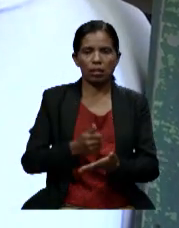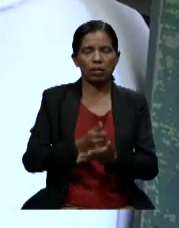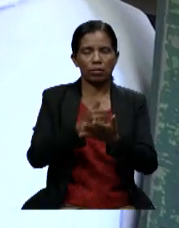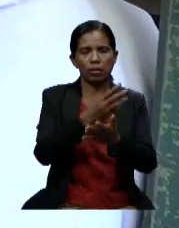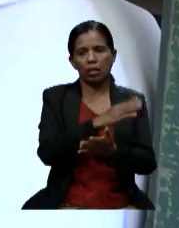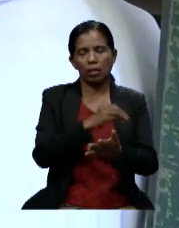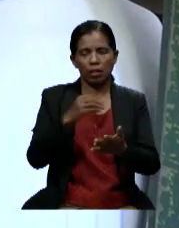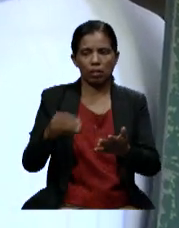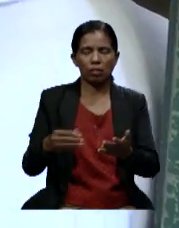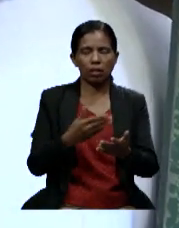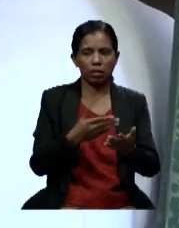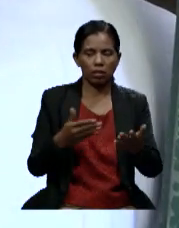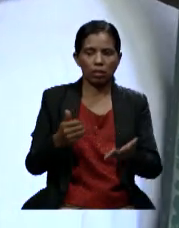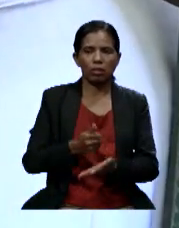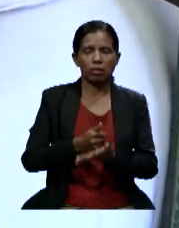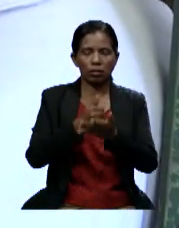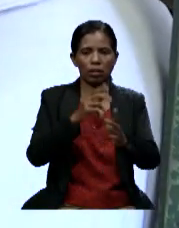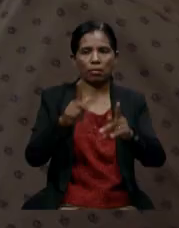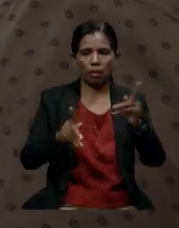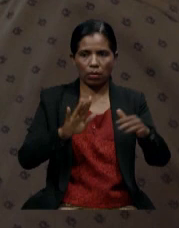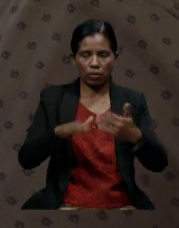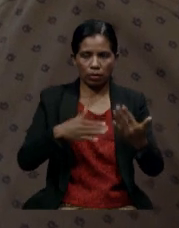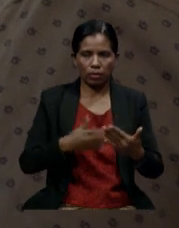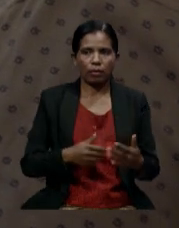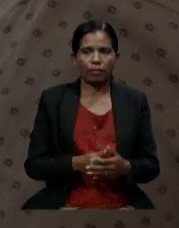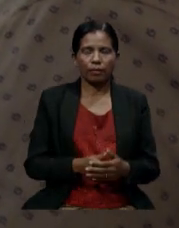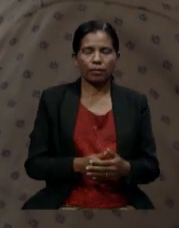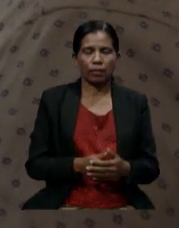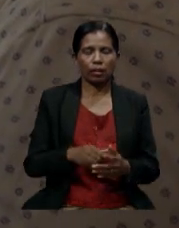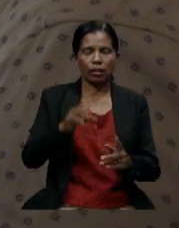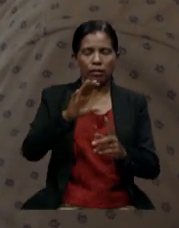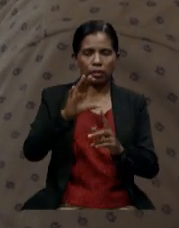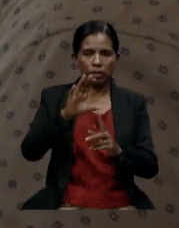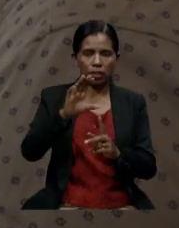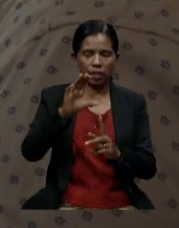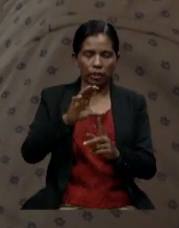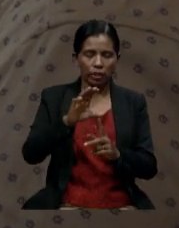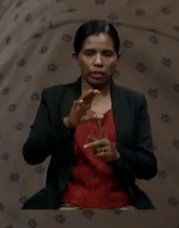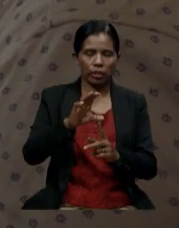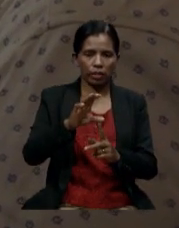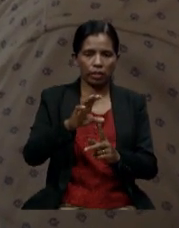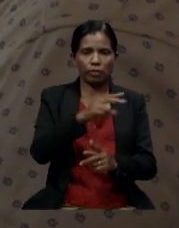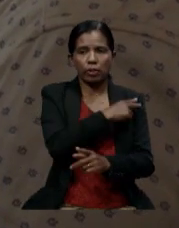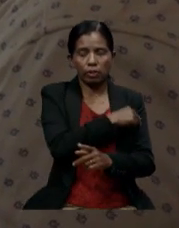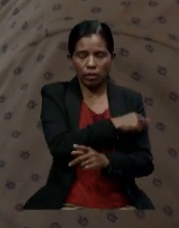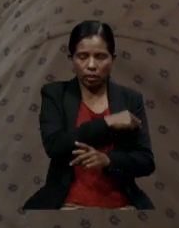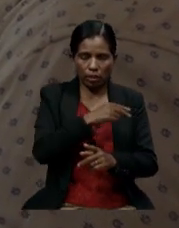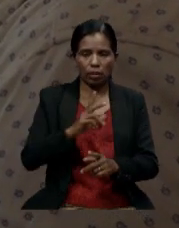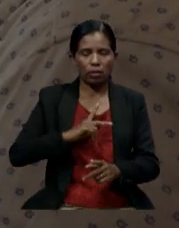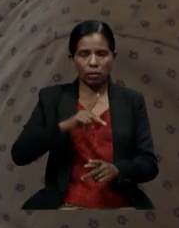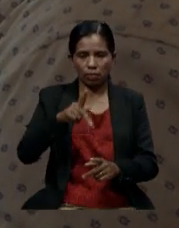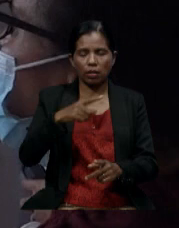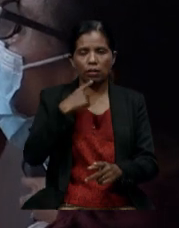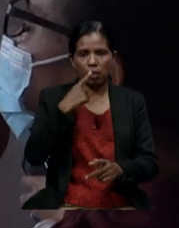Centro Saúde refere atendimento ba comunidade. Chefe Centro Saúde Mejara Tutuala Câncio Pereira de Lima